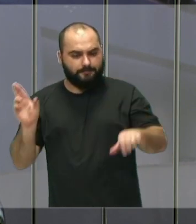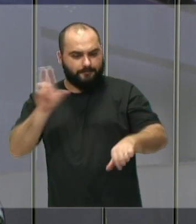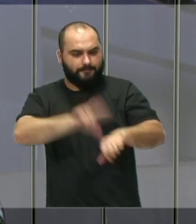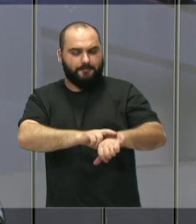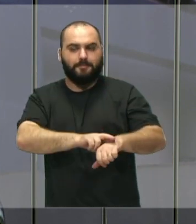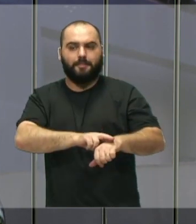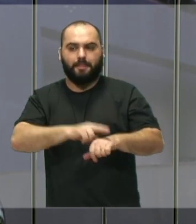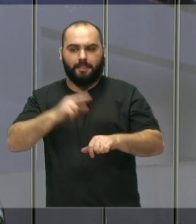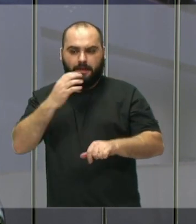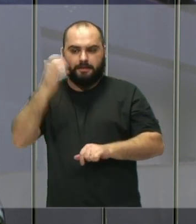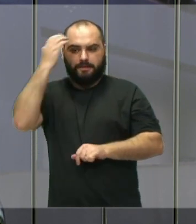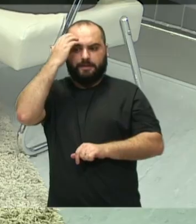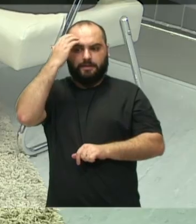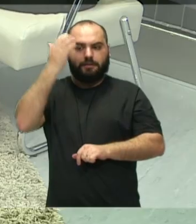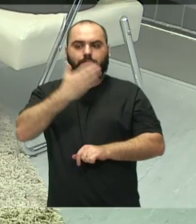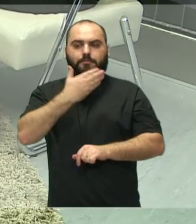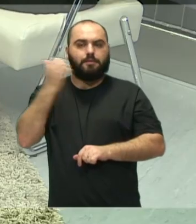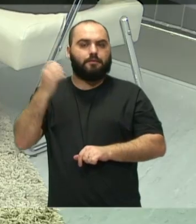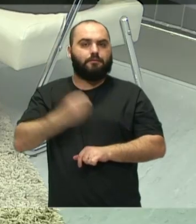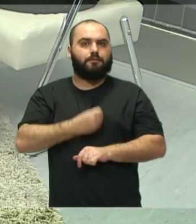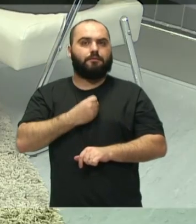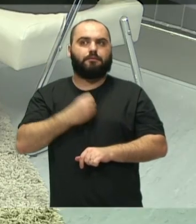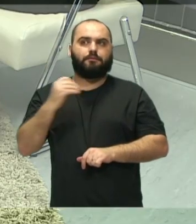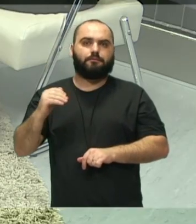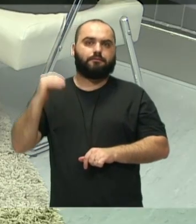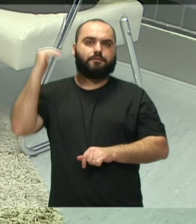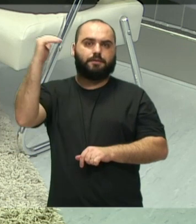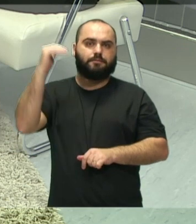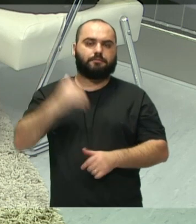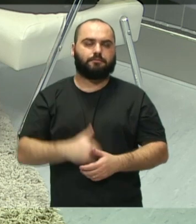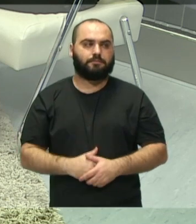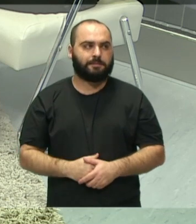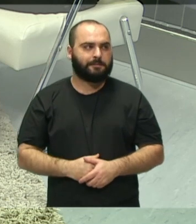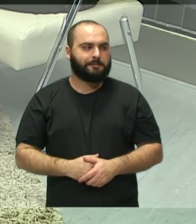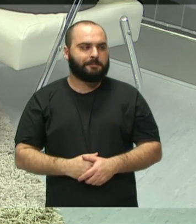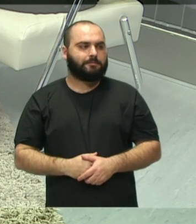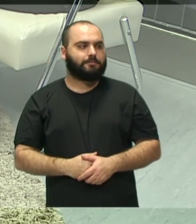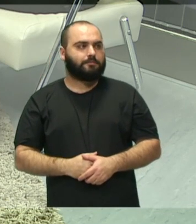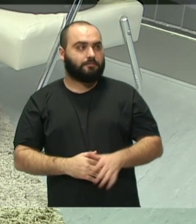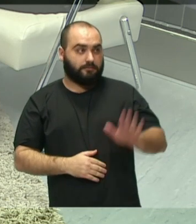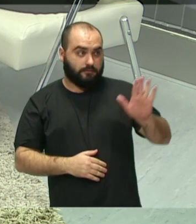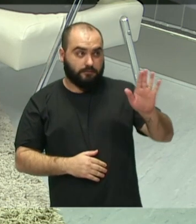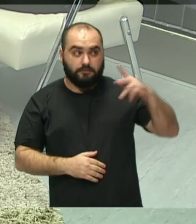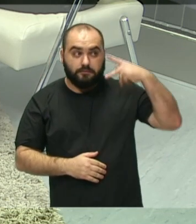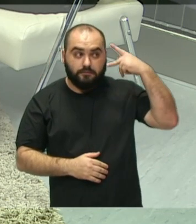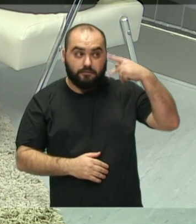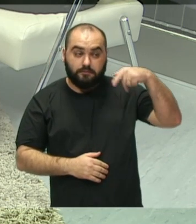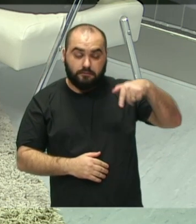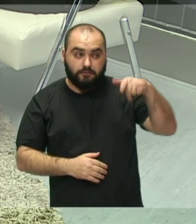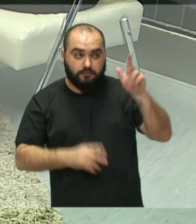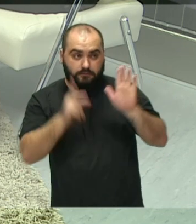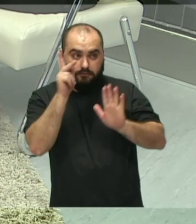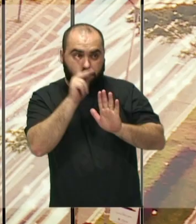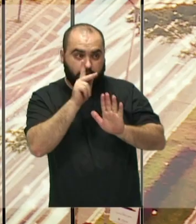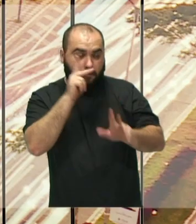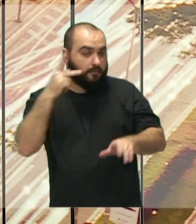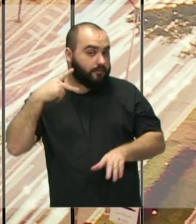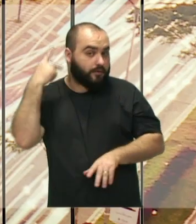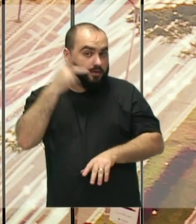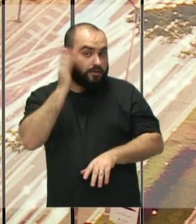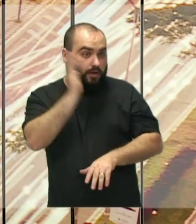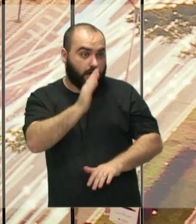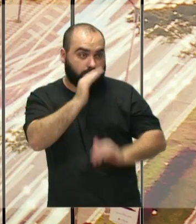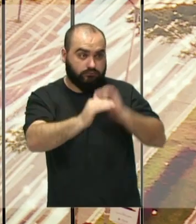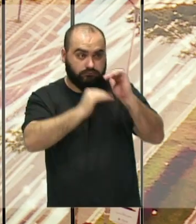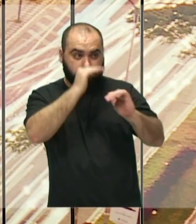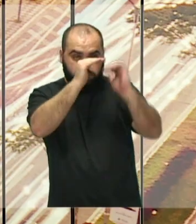ela deseja ter realmente, né? Vereadora, então essa política pública já está em desenvolvimento aqui no município. As unidades básicas